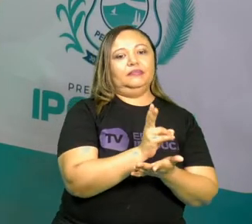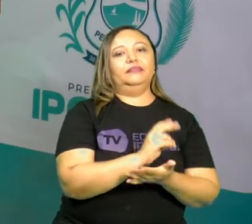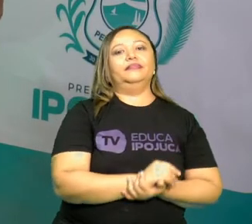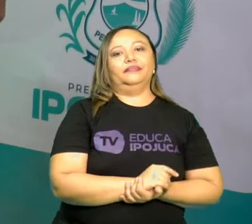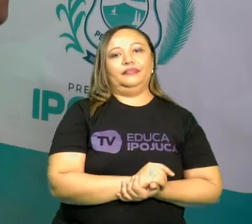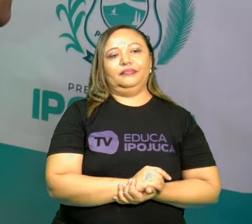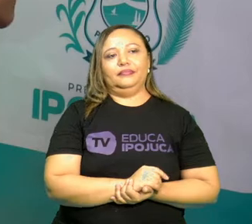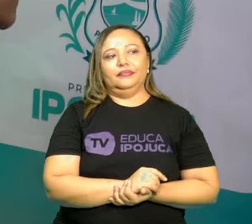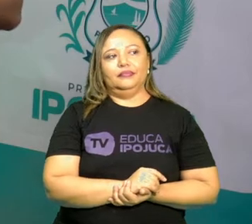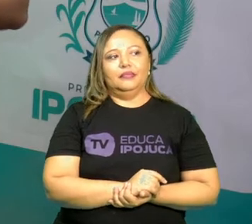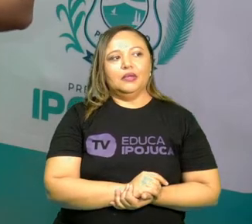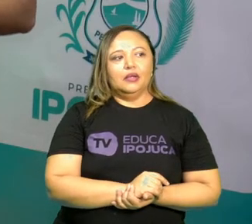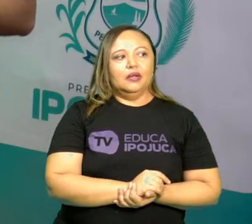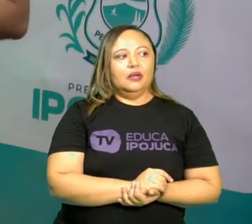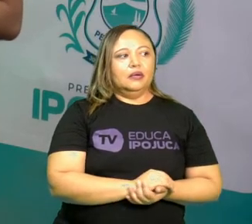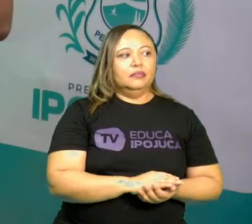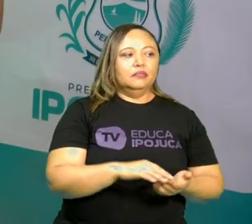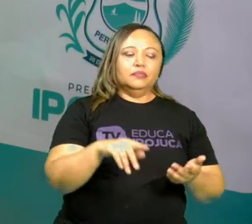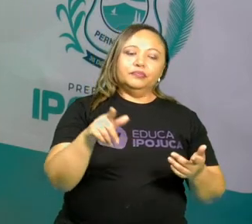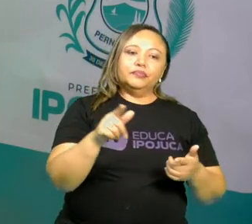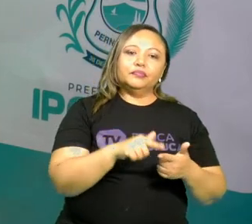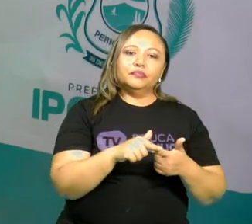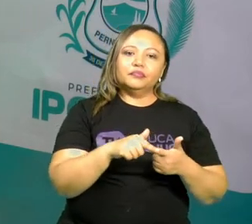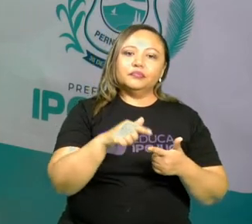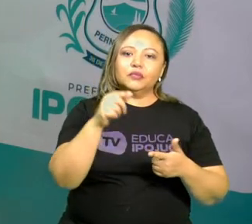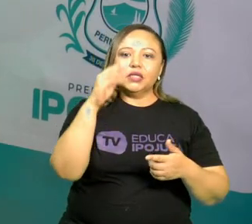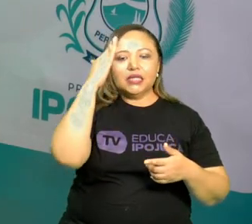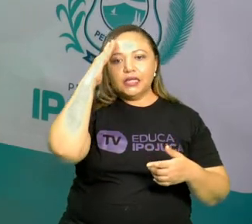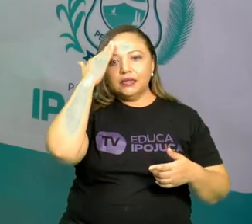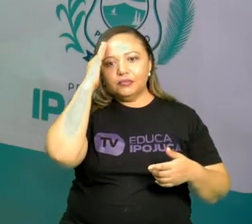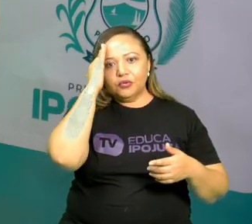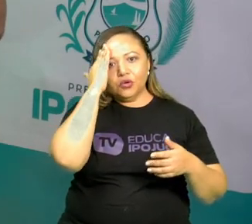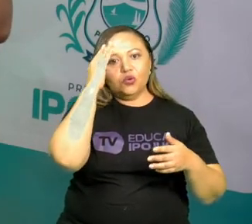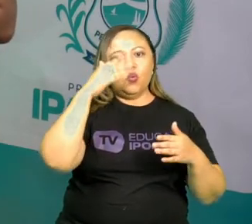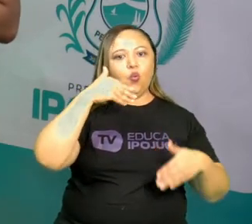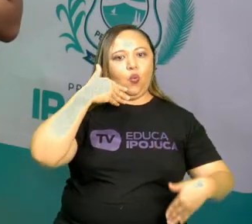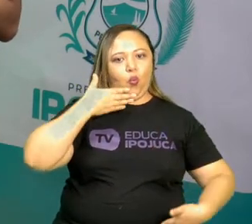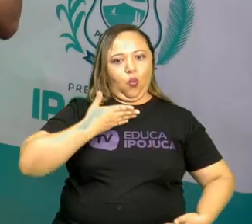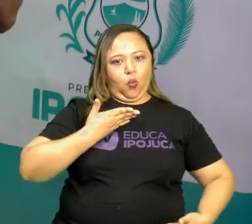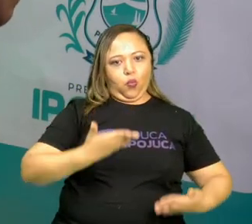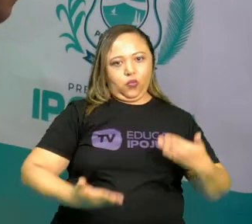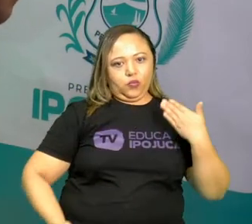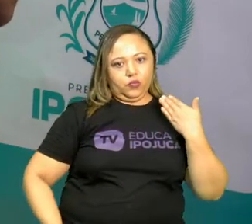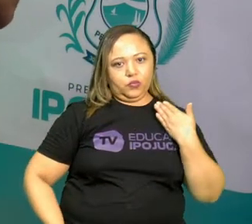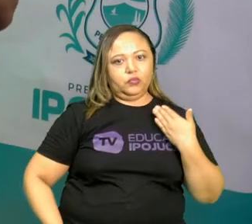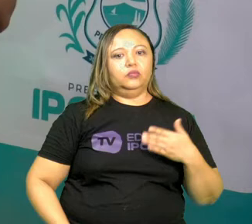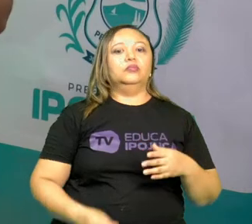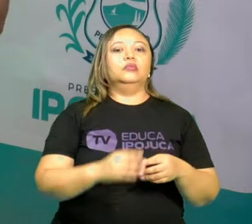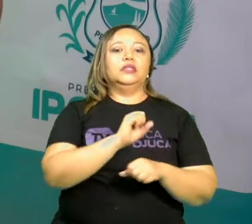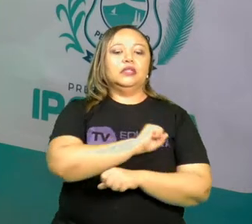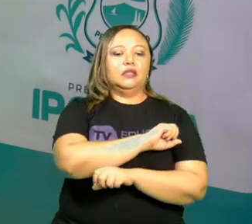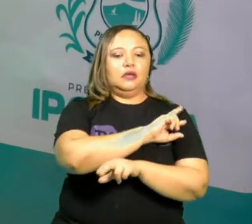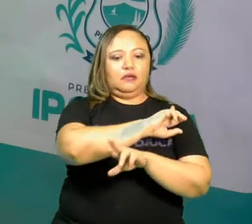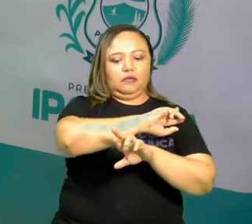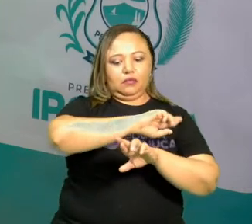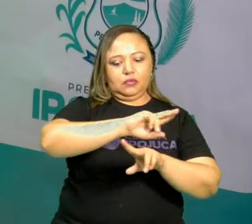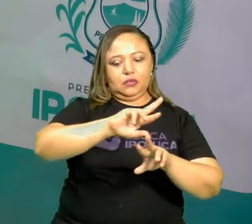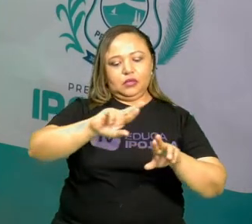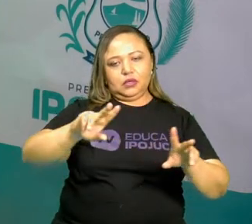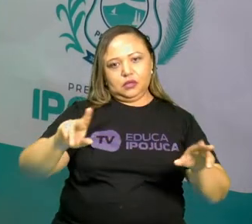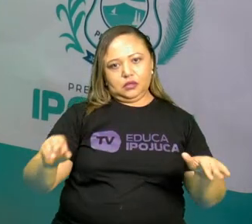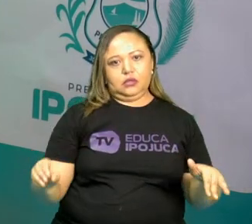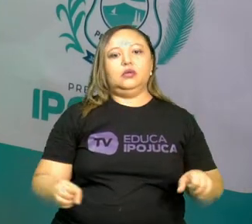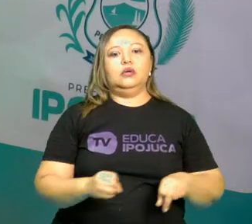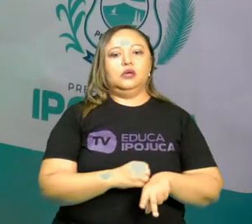corpo humano. Logo, compreendemos que o corpo humano é constituído por diversos órgãos e